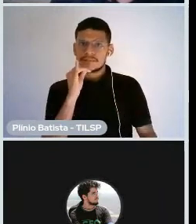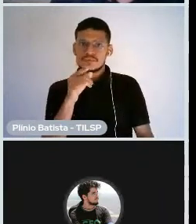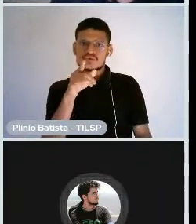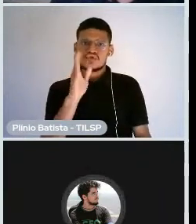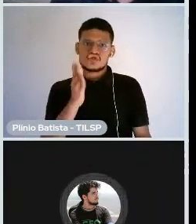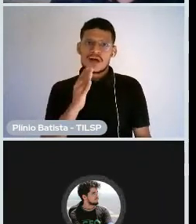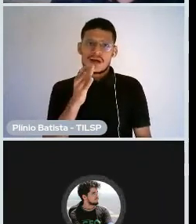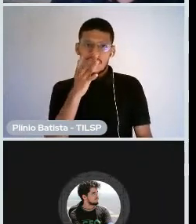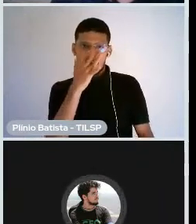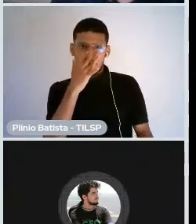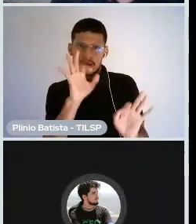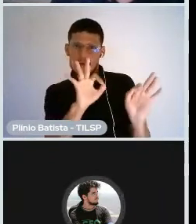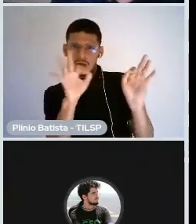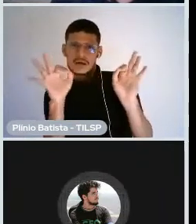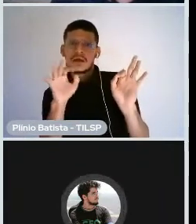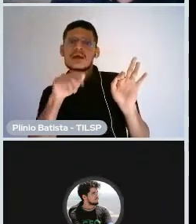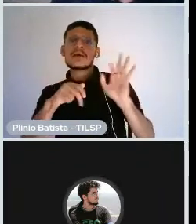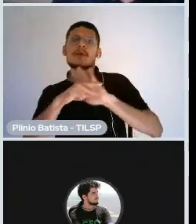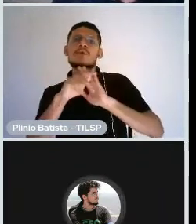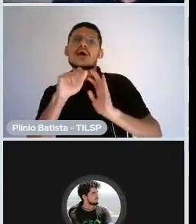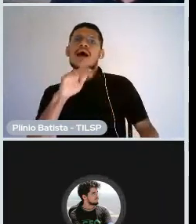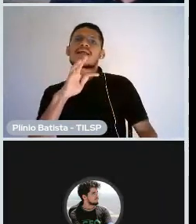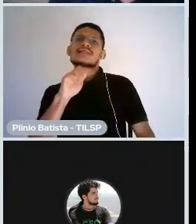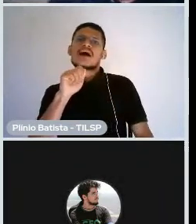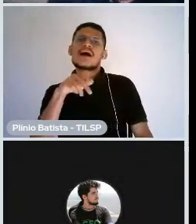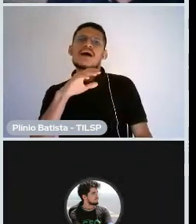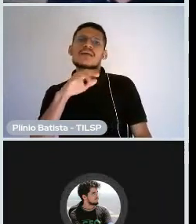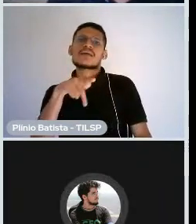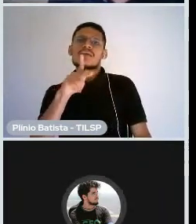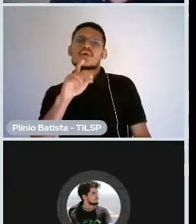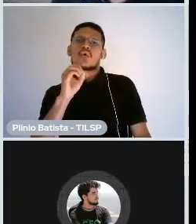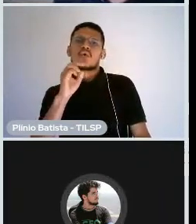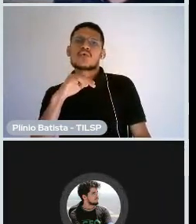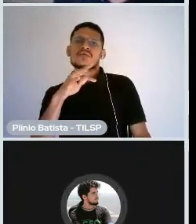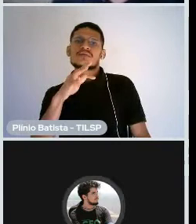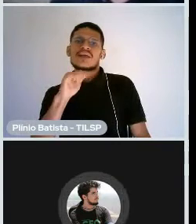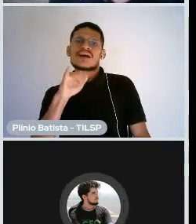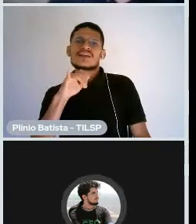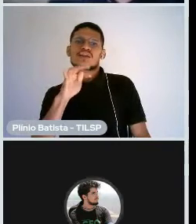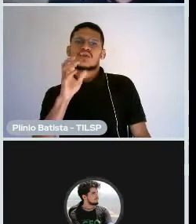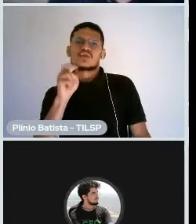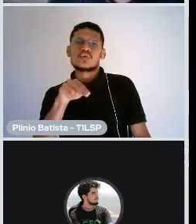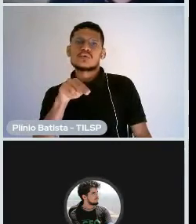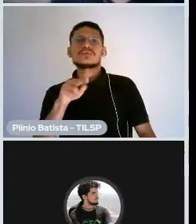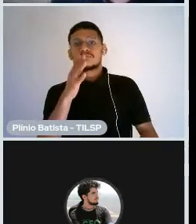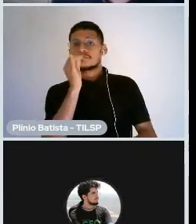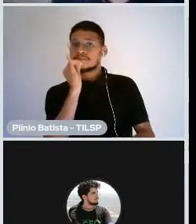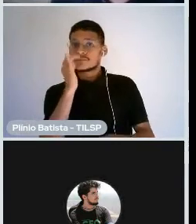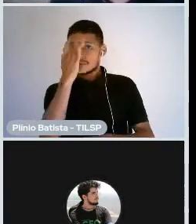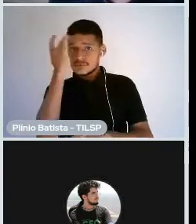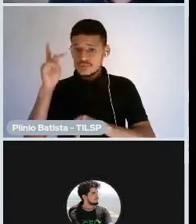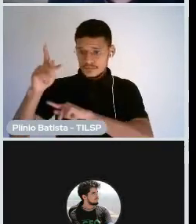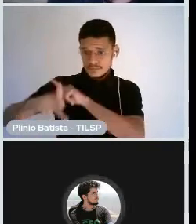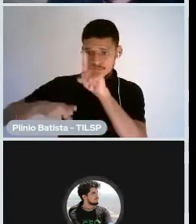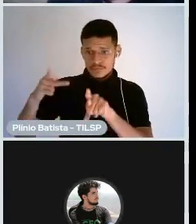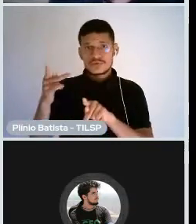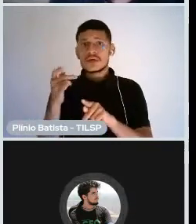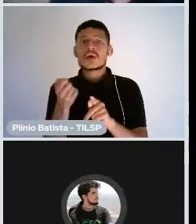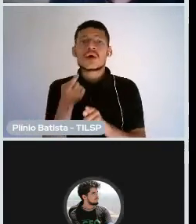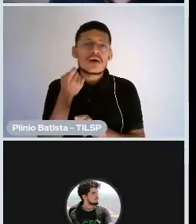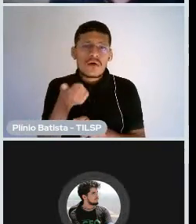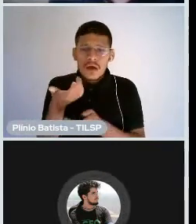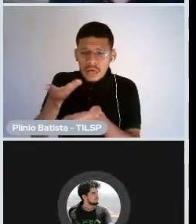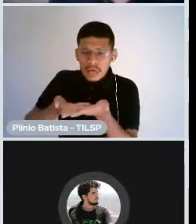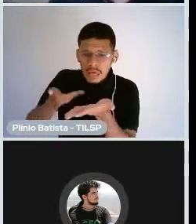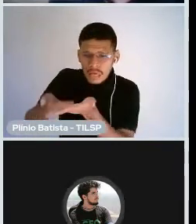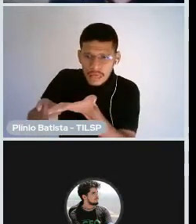assistiu, tem um anime chamado Attack on Titan, que a humanidade estava entrando em extinção, e